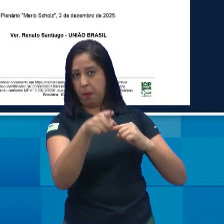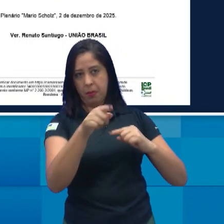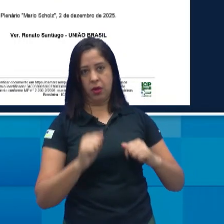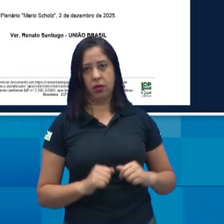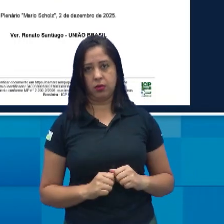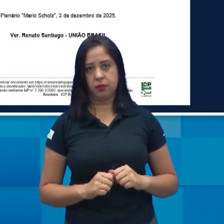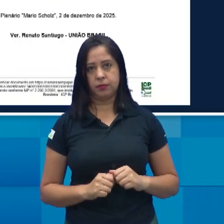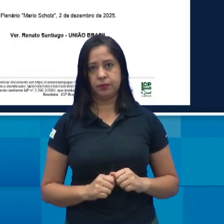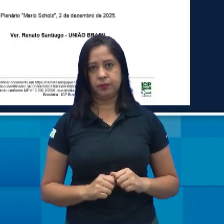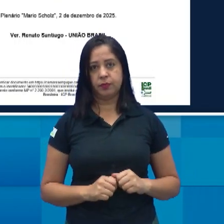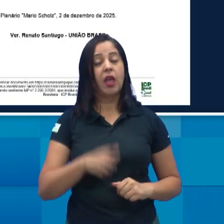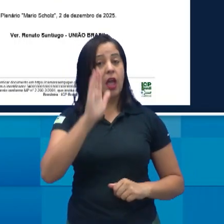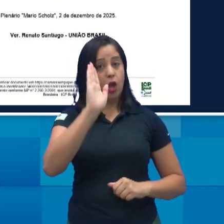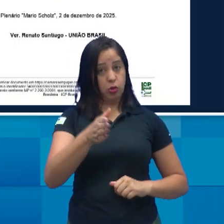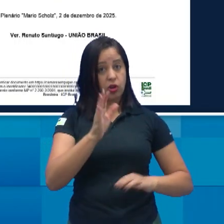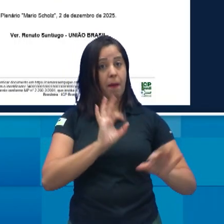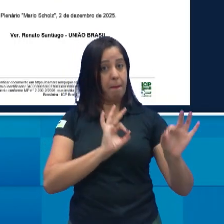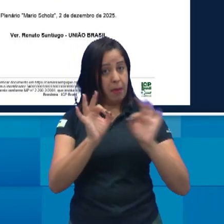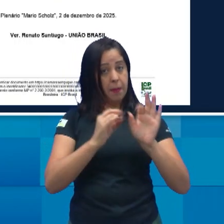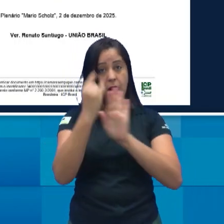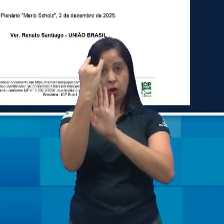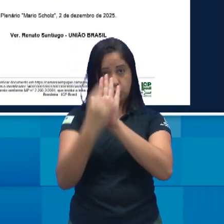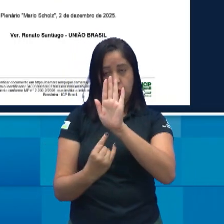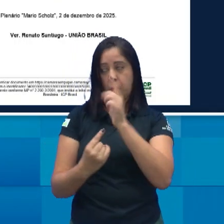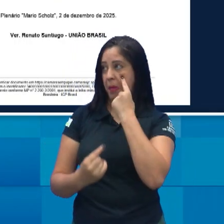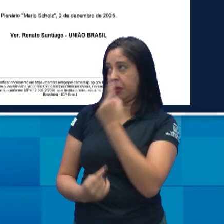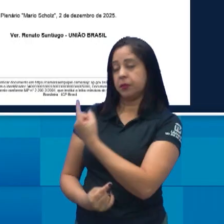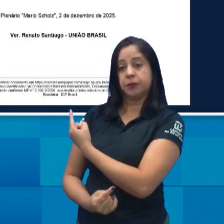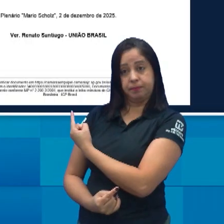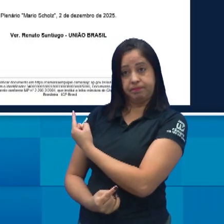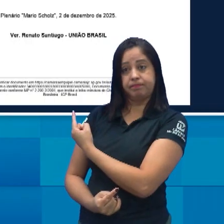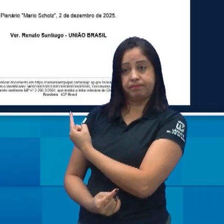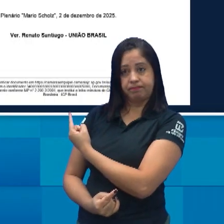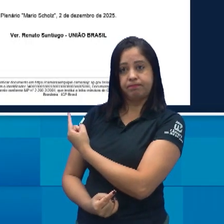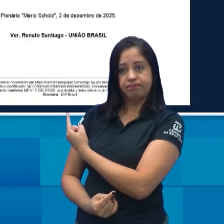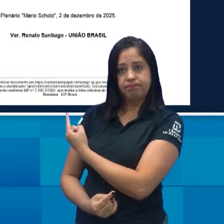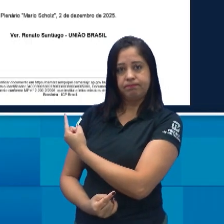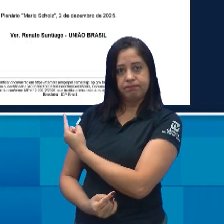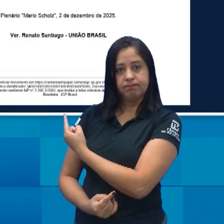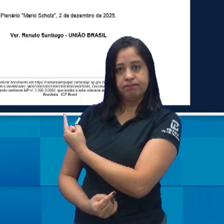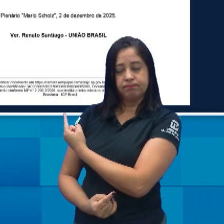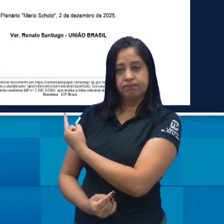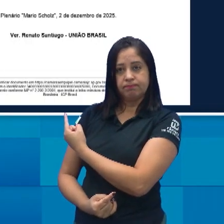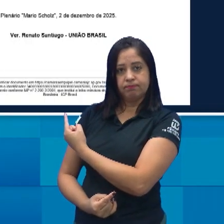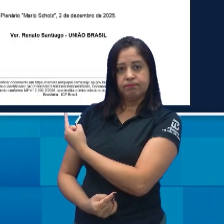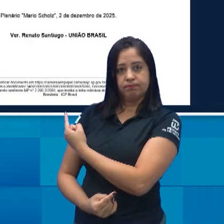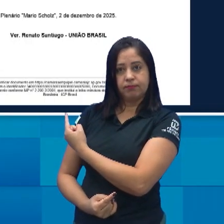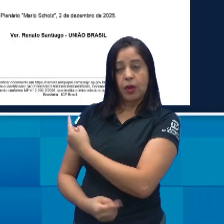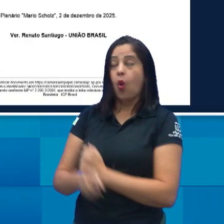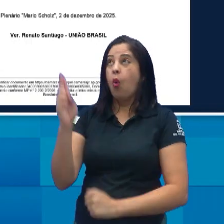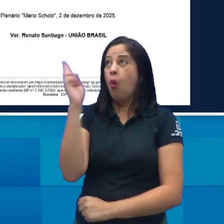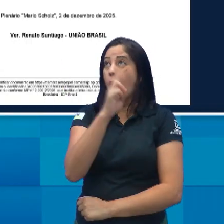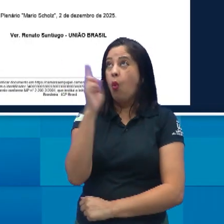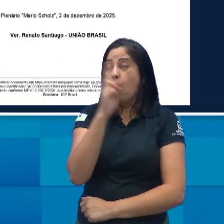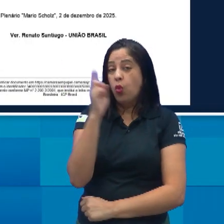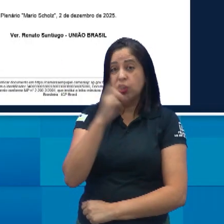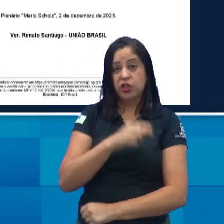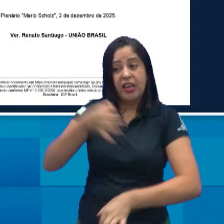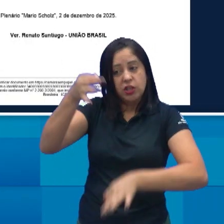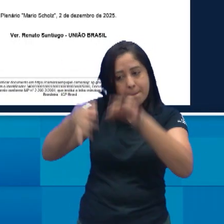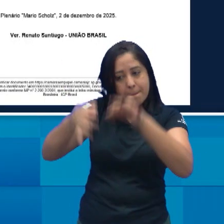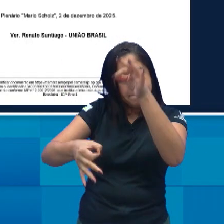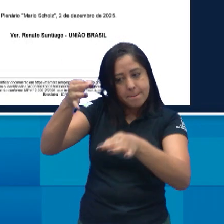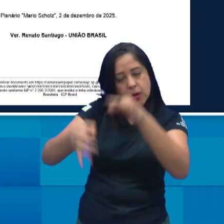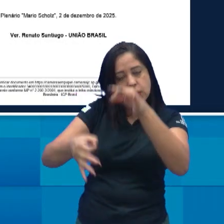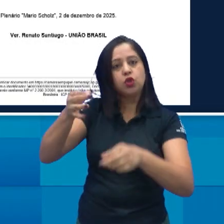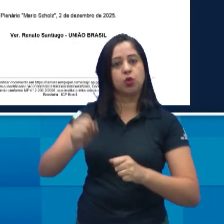disse, fiz esse requerimento solicitando a maior urgência nesse julgamento